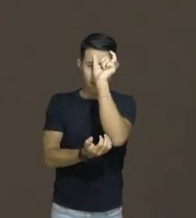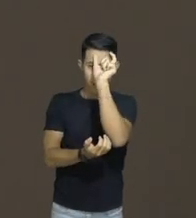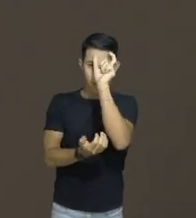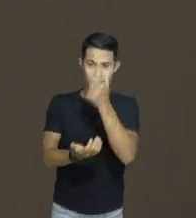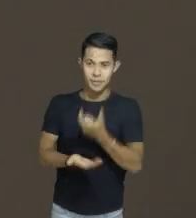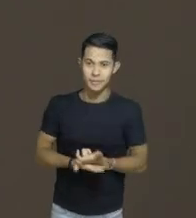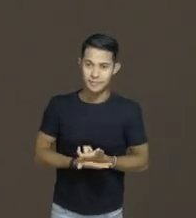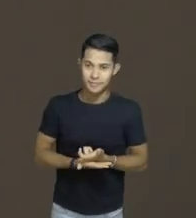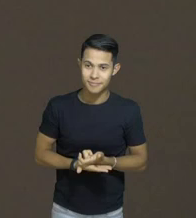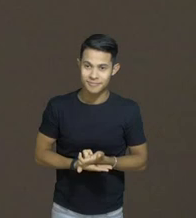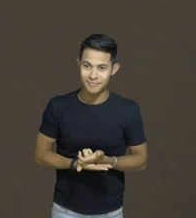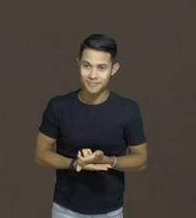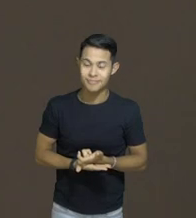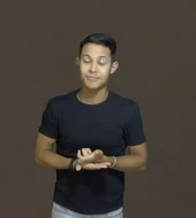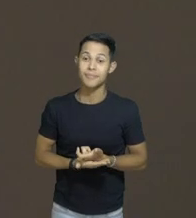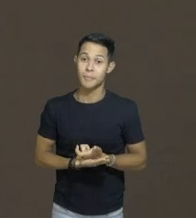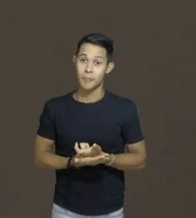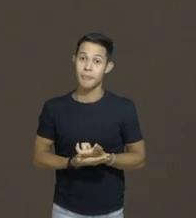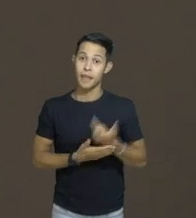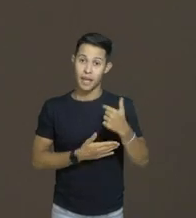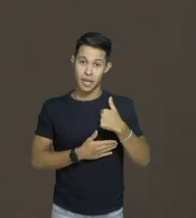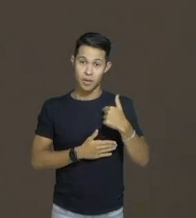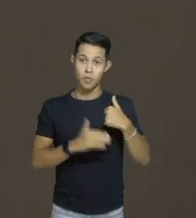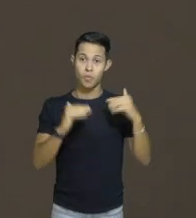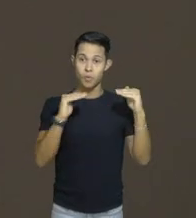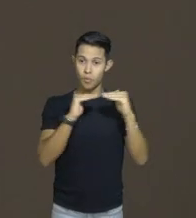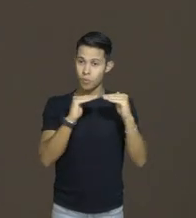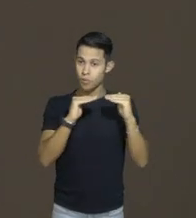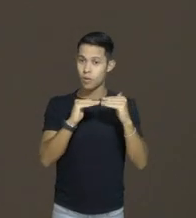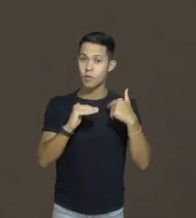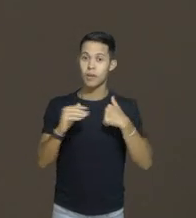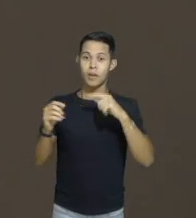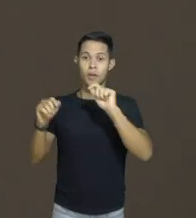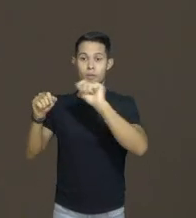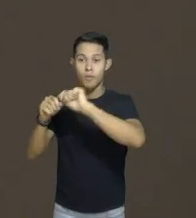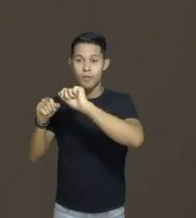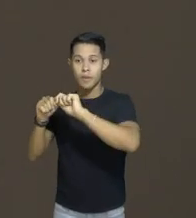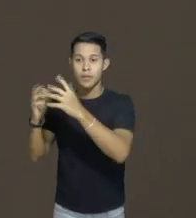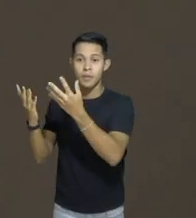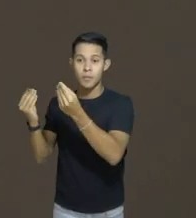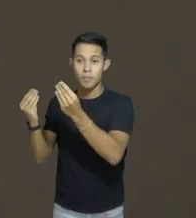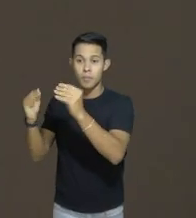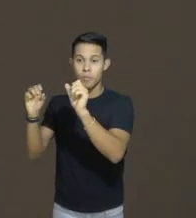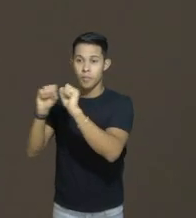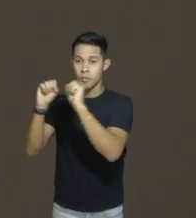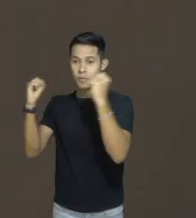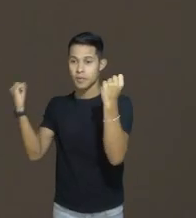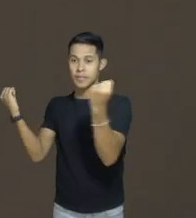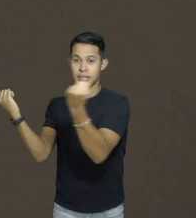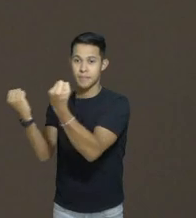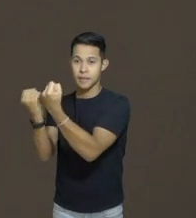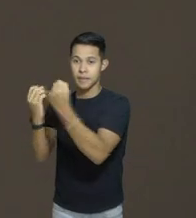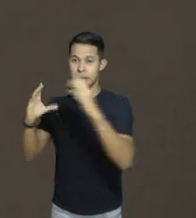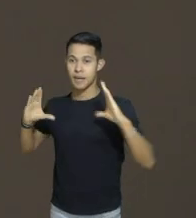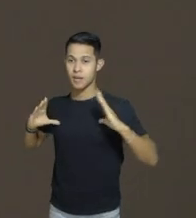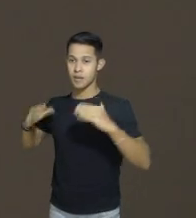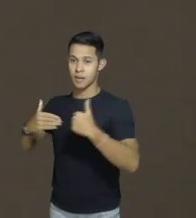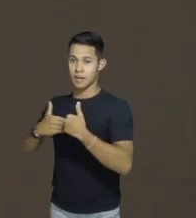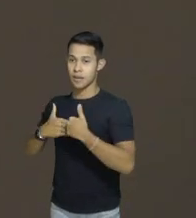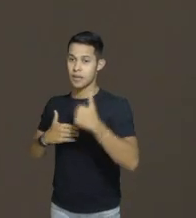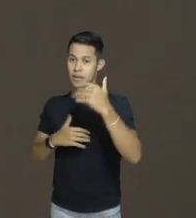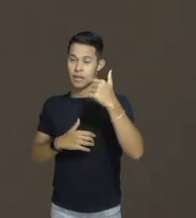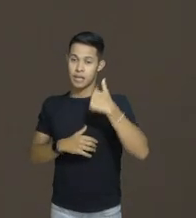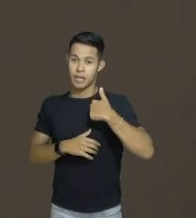pelo contrário, eu sou favorável, fiz muitos seminários de autismo, sou conselheira da ASCA e acho que foi através